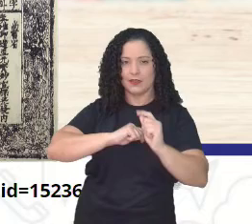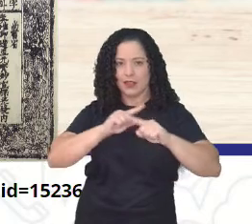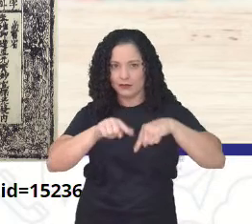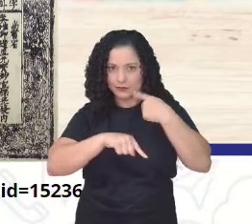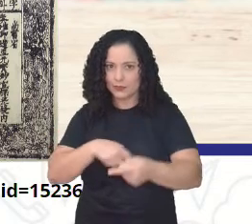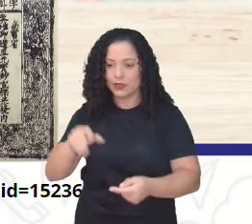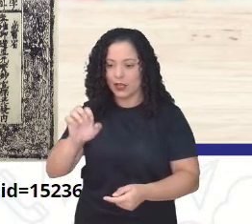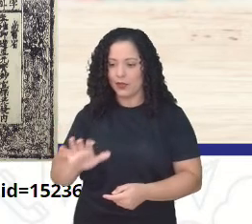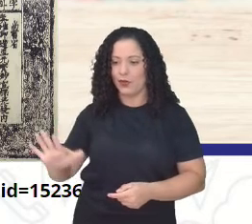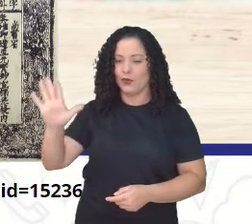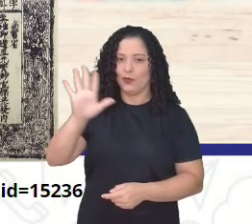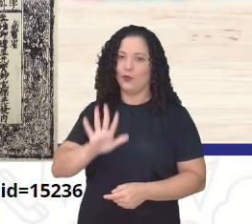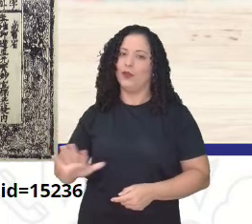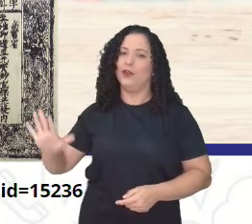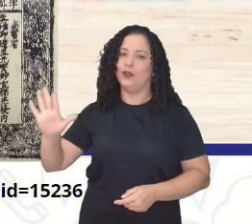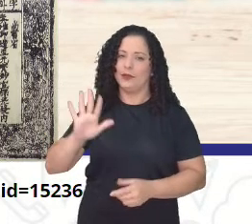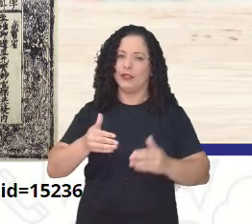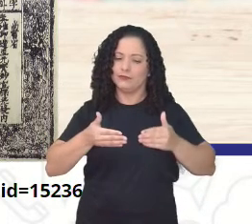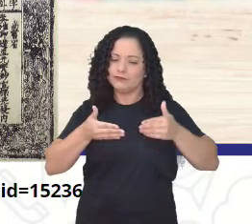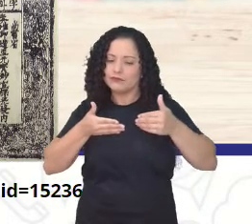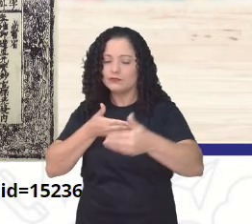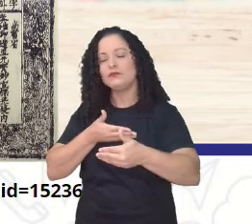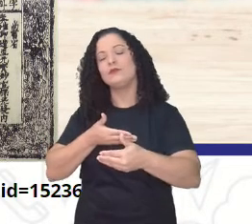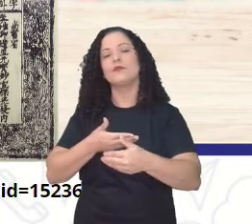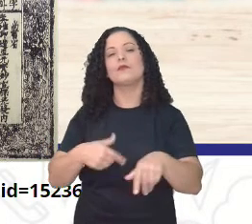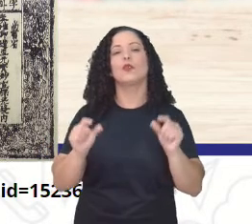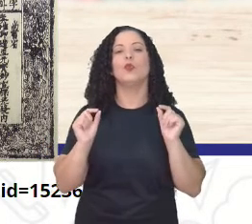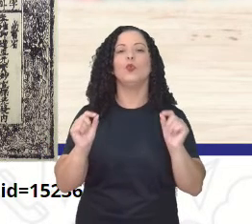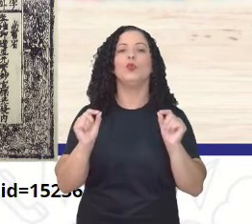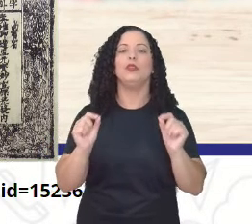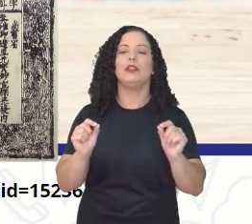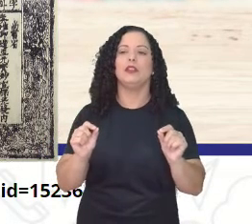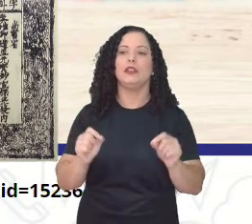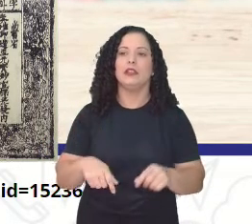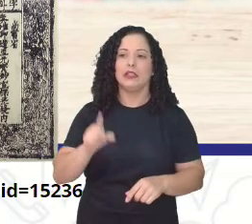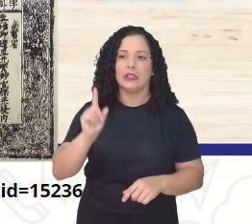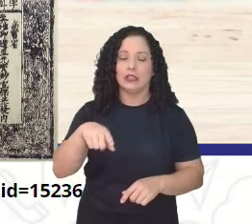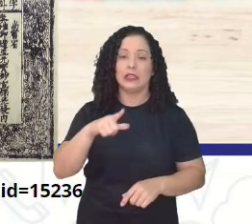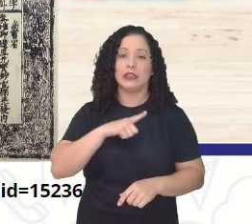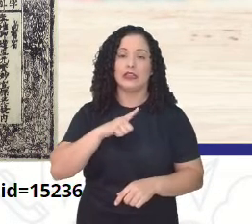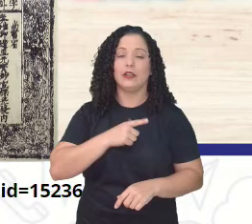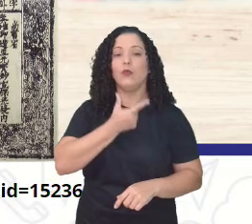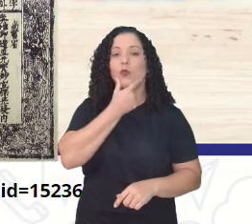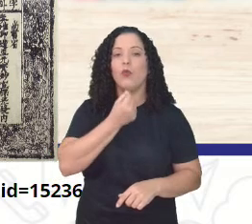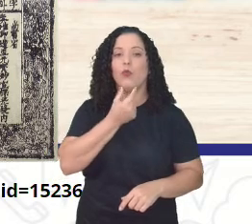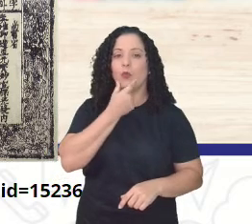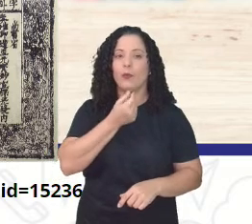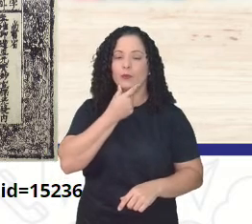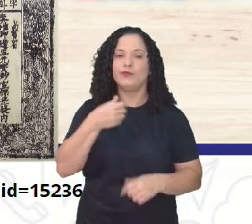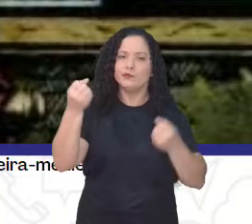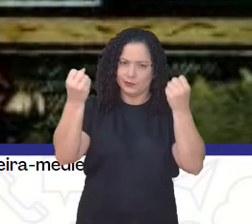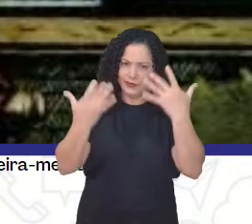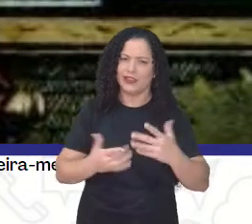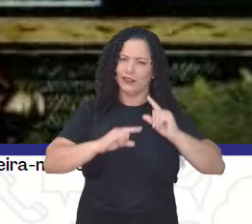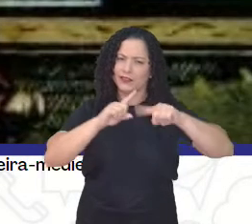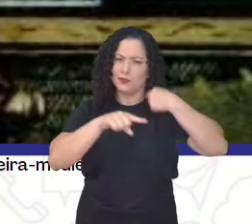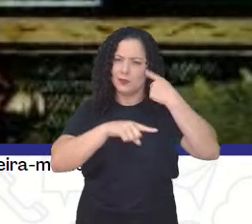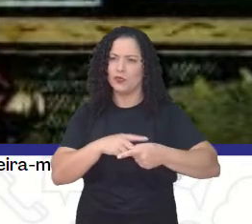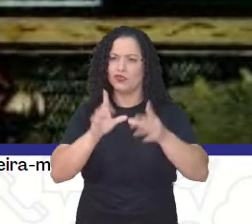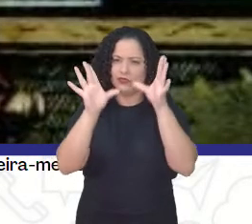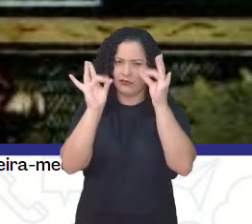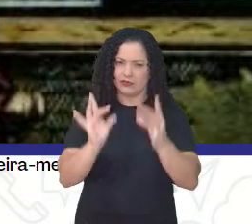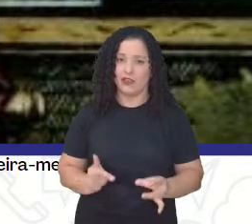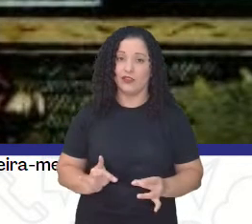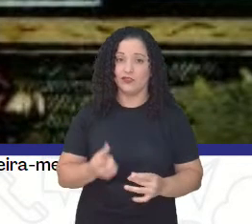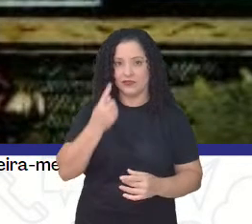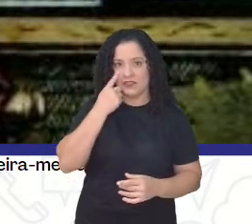Europa, a partir de uma figura chamada de Johannes Gutenberg. Mas a gente vai falar disso daqui a pouco. Então,